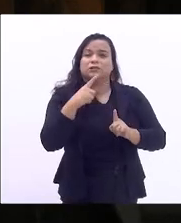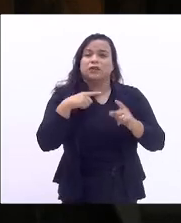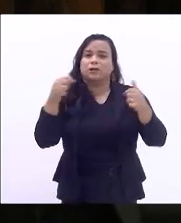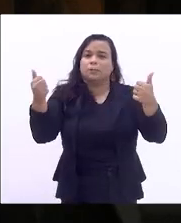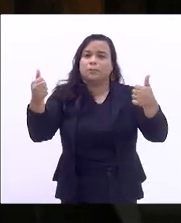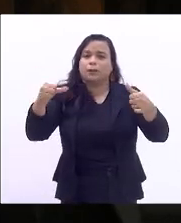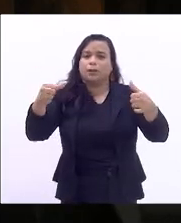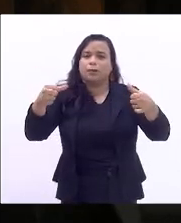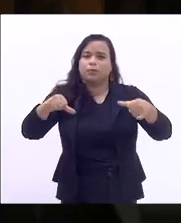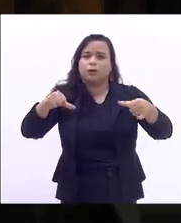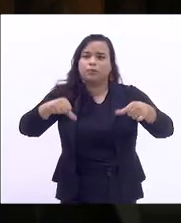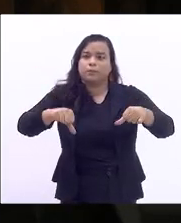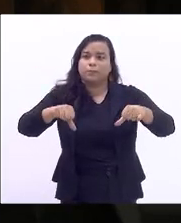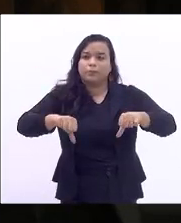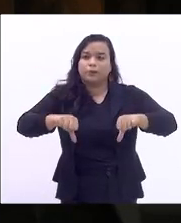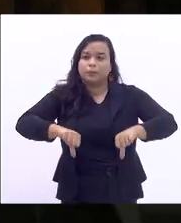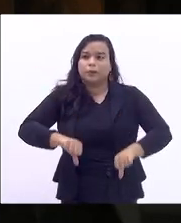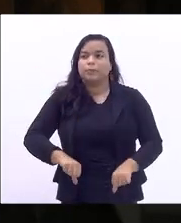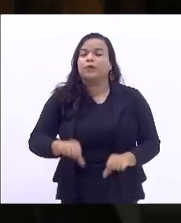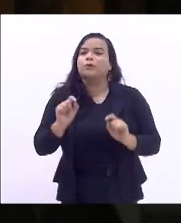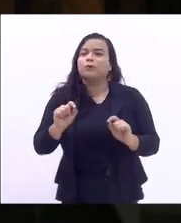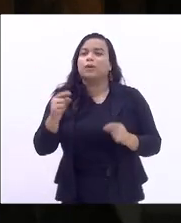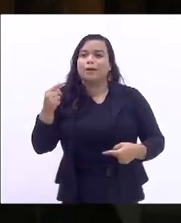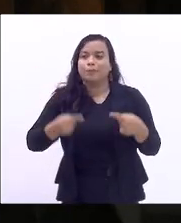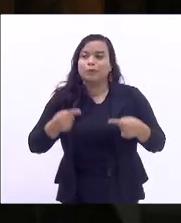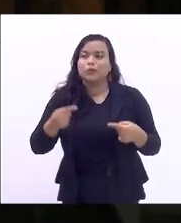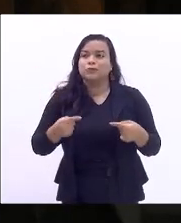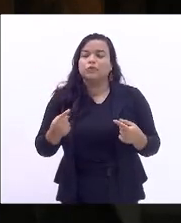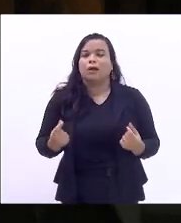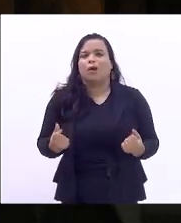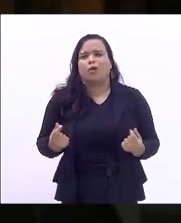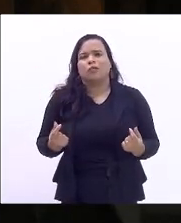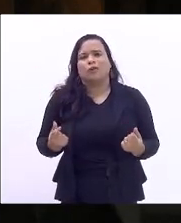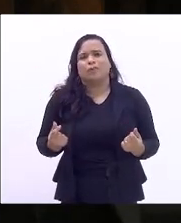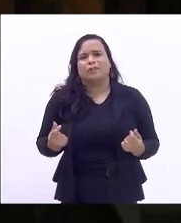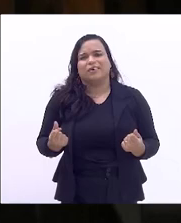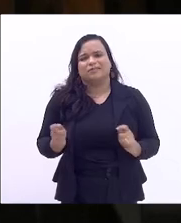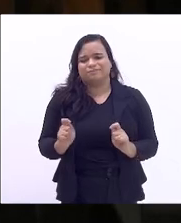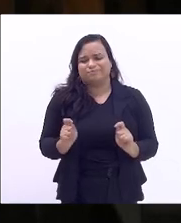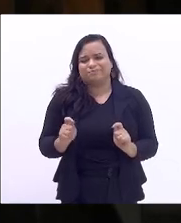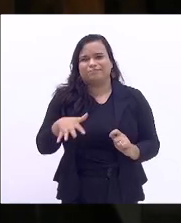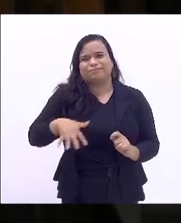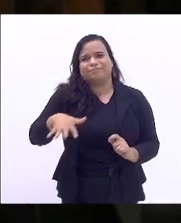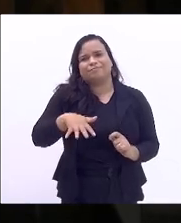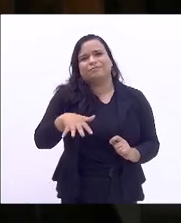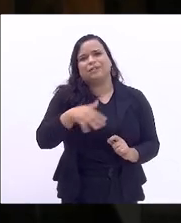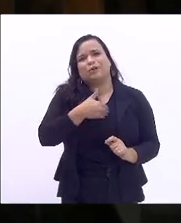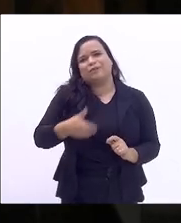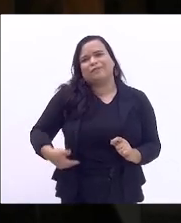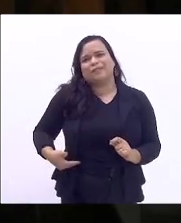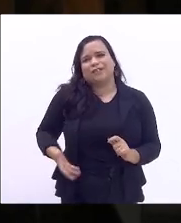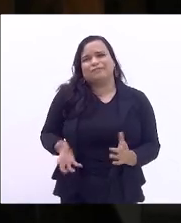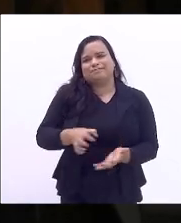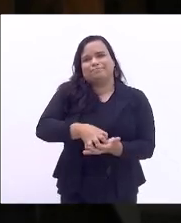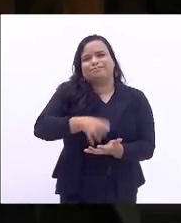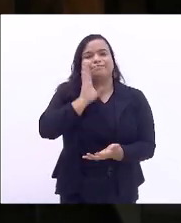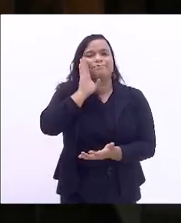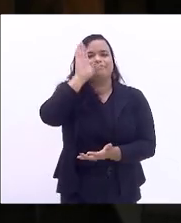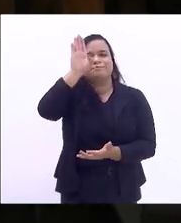total da política econômica do governo Central